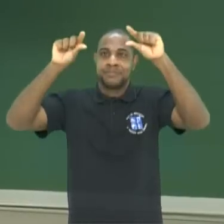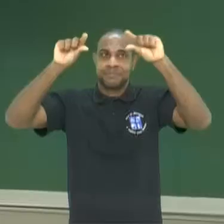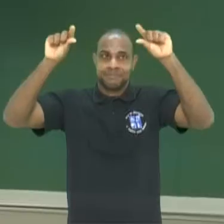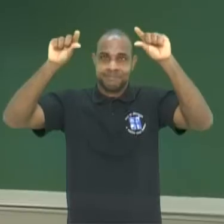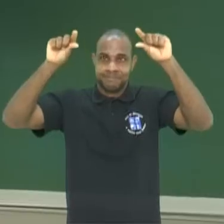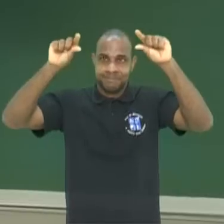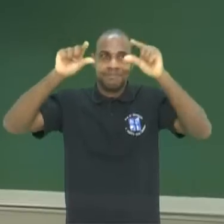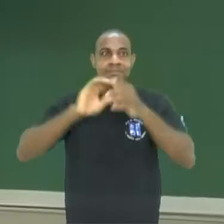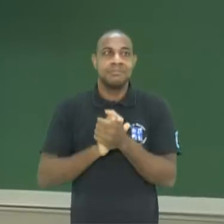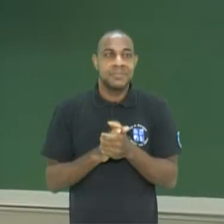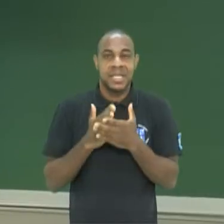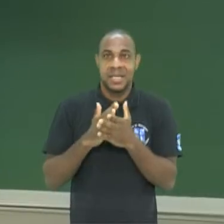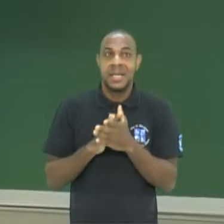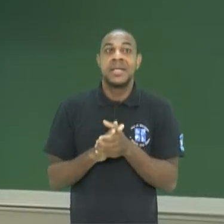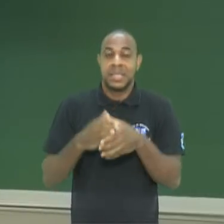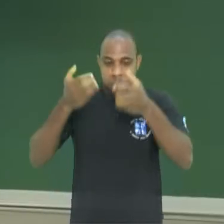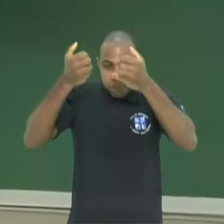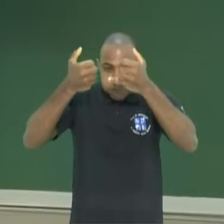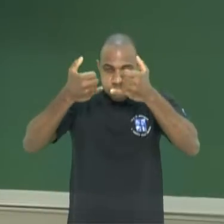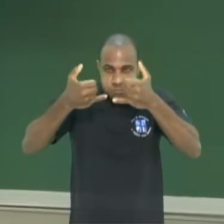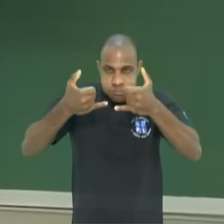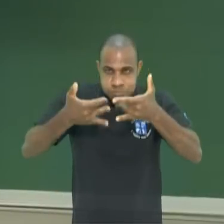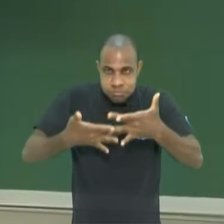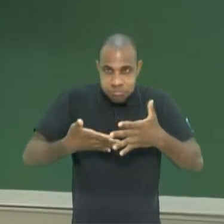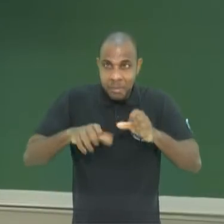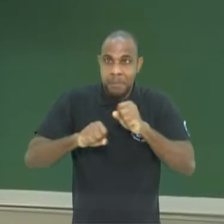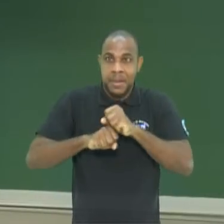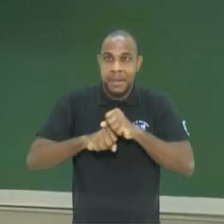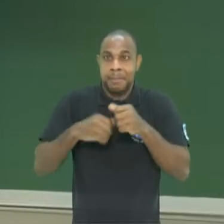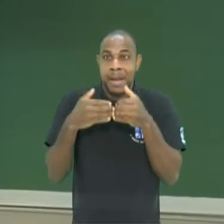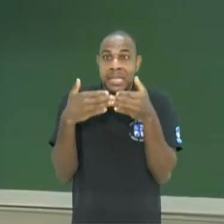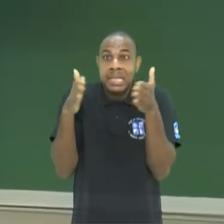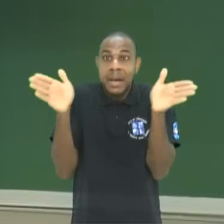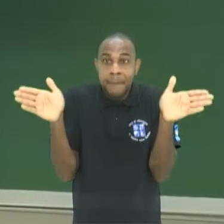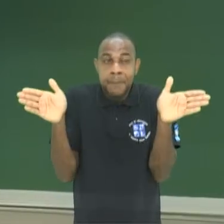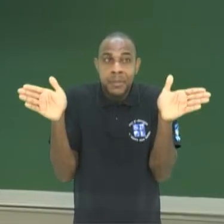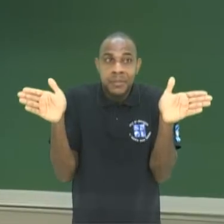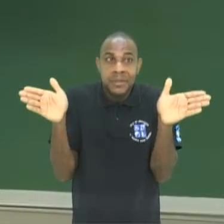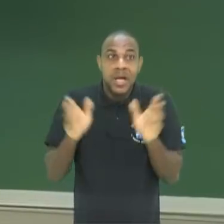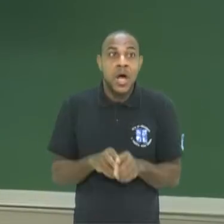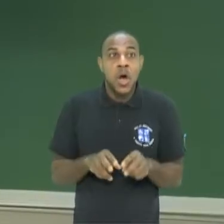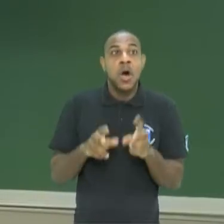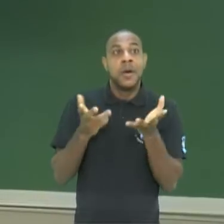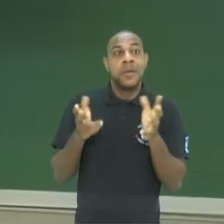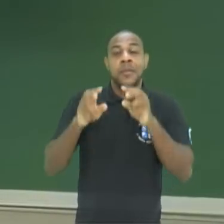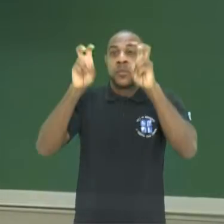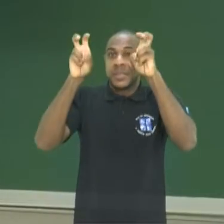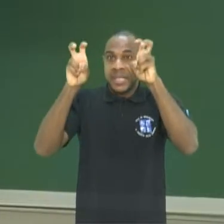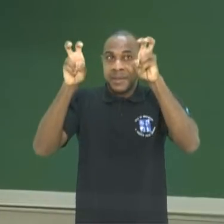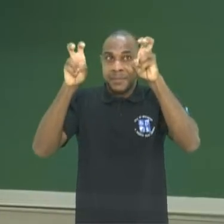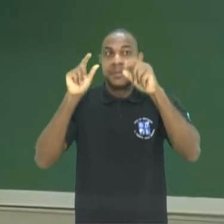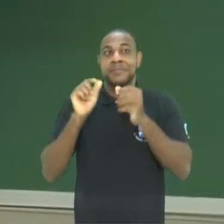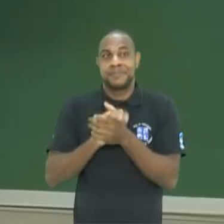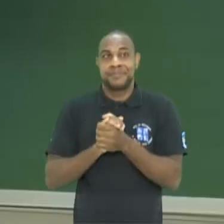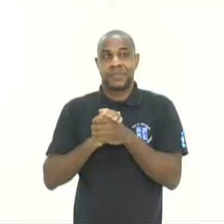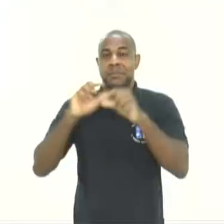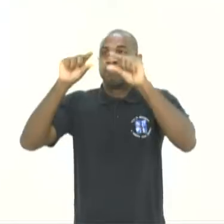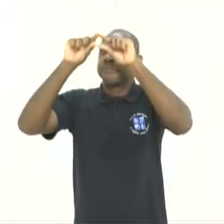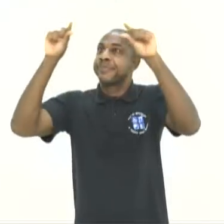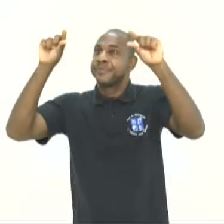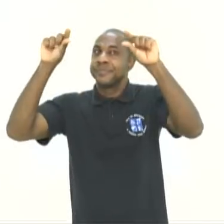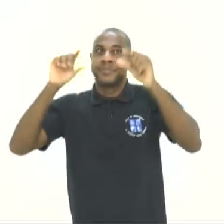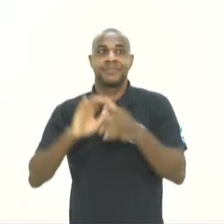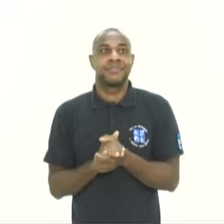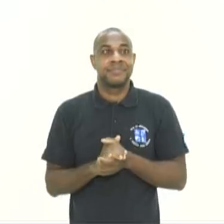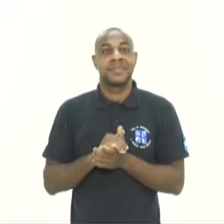é mais abrangente. E o tema, ele é um recorte deste assunto. A